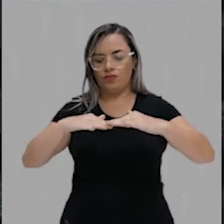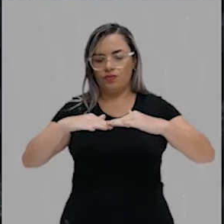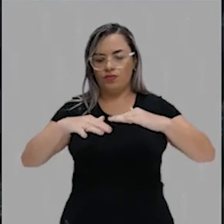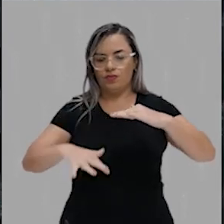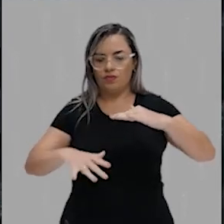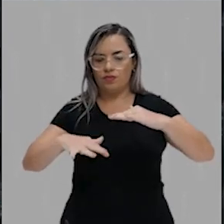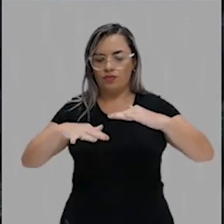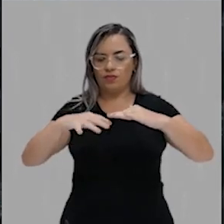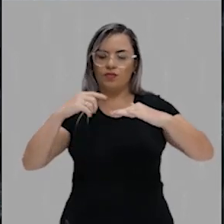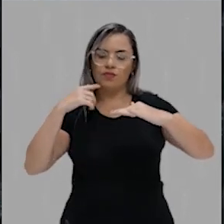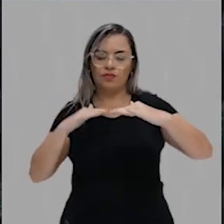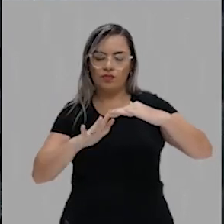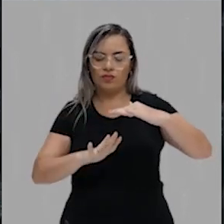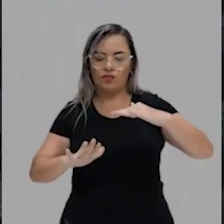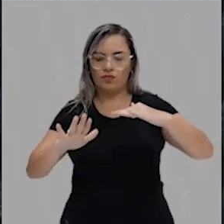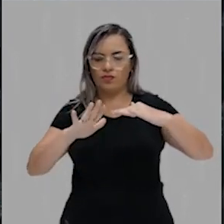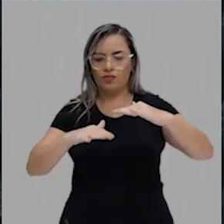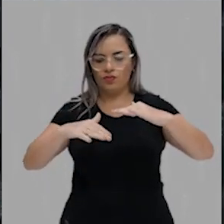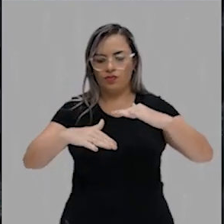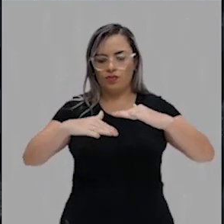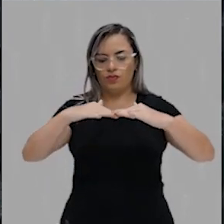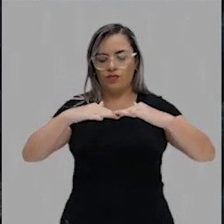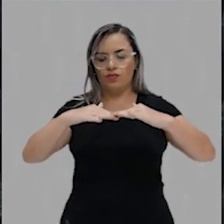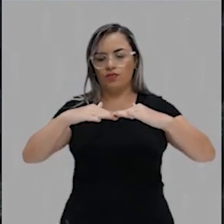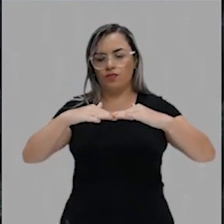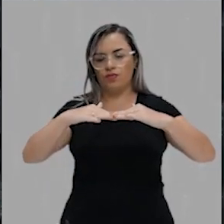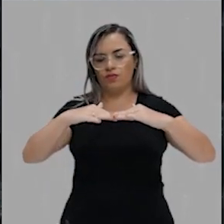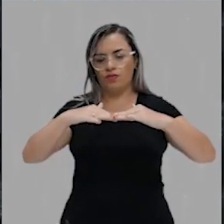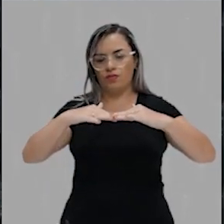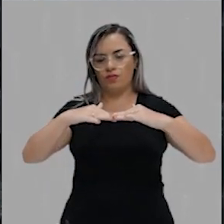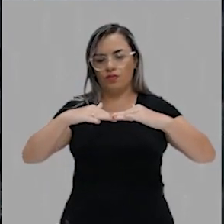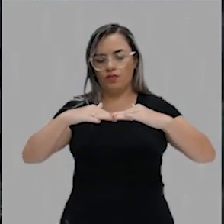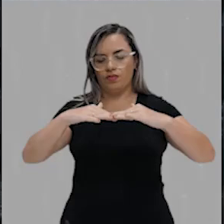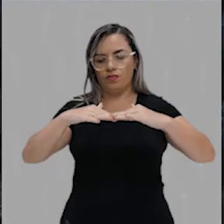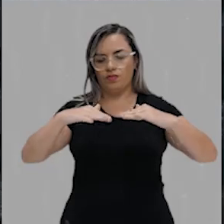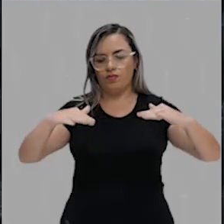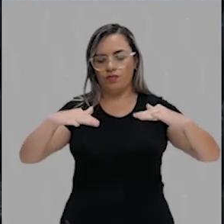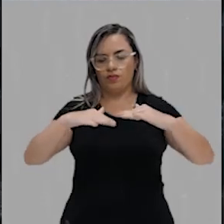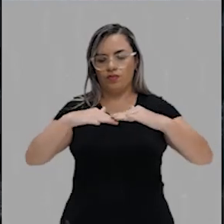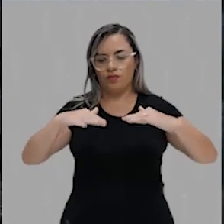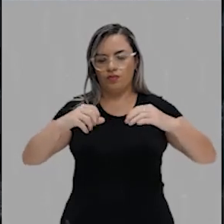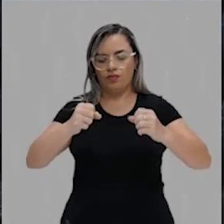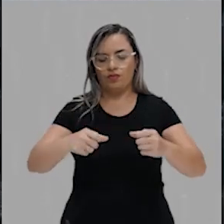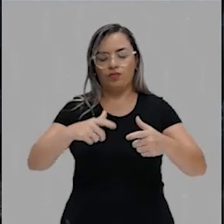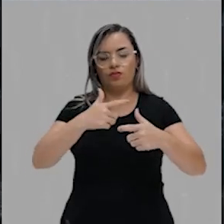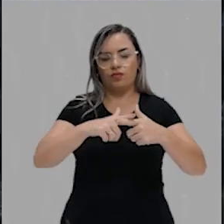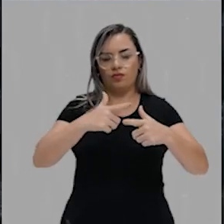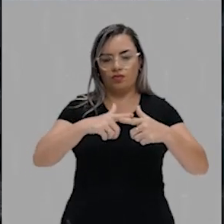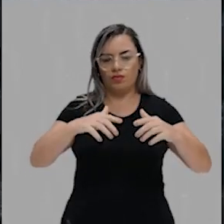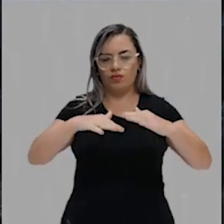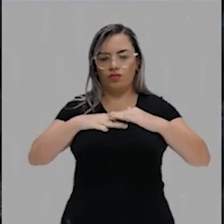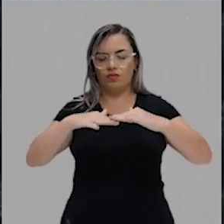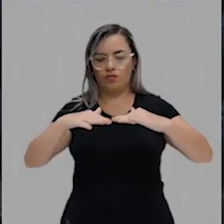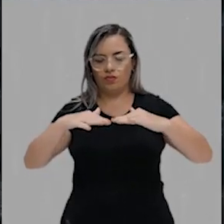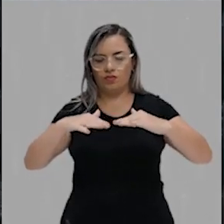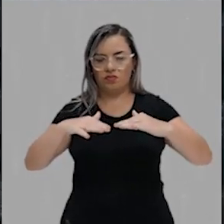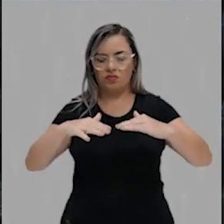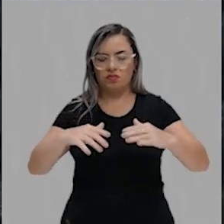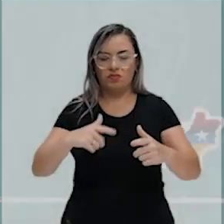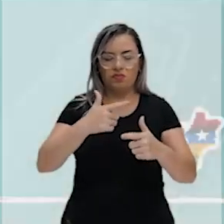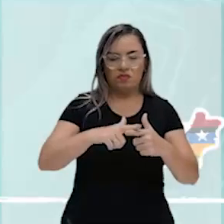sendo dissipados, provocarão muitas complicações respiratórias nas pessoas.